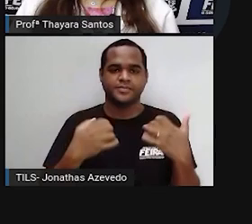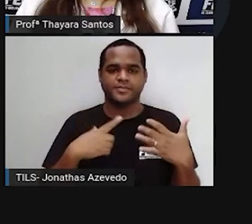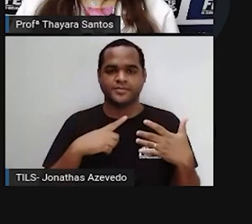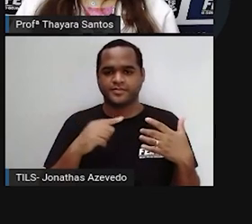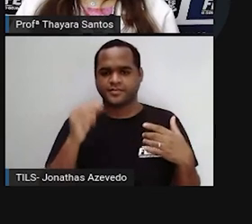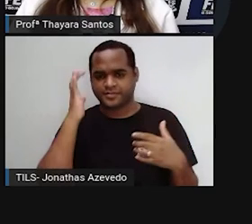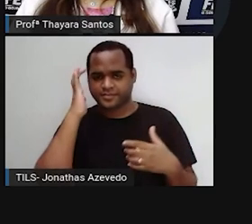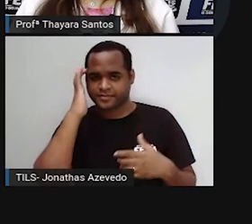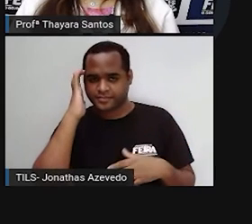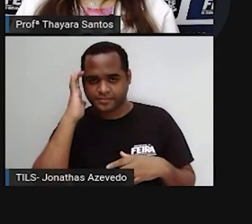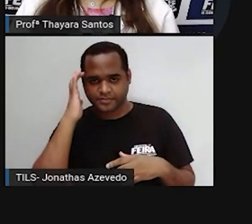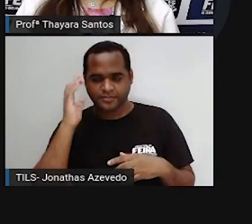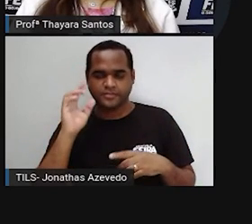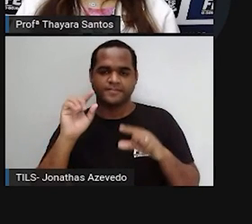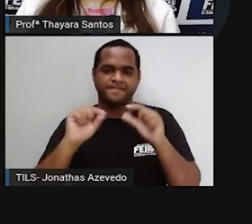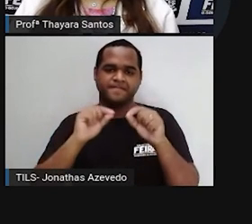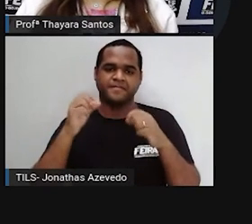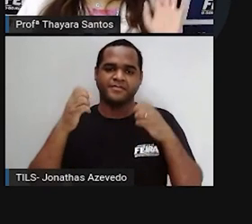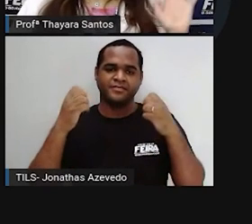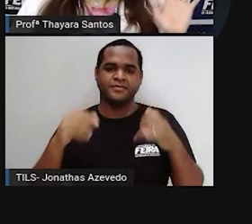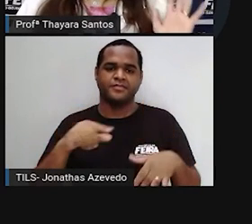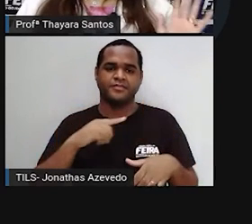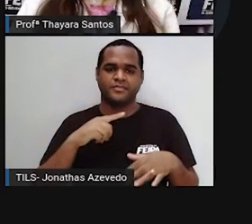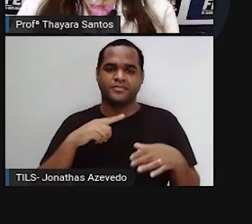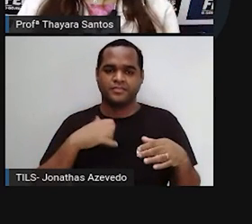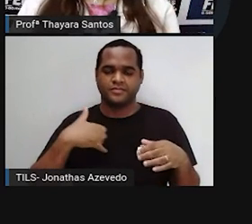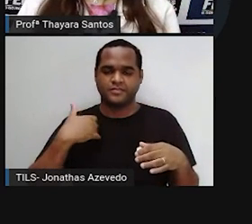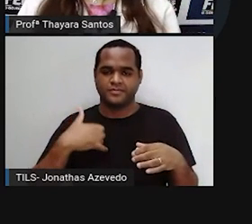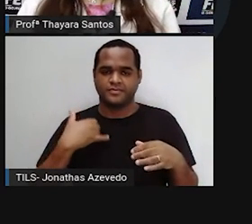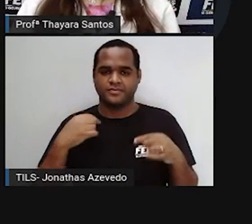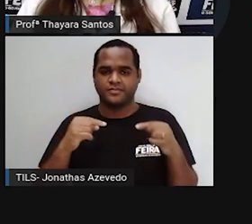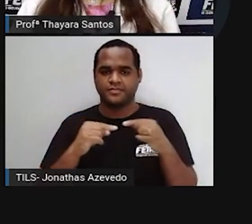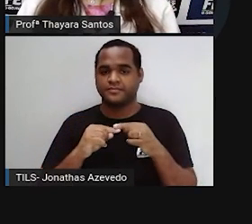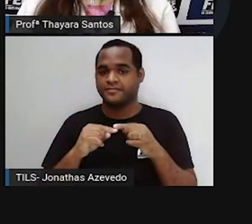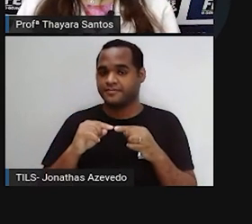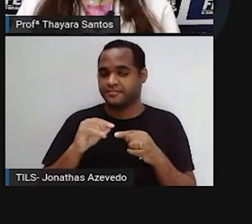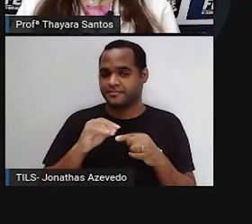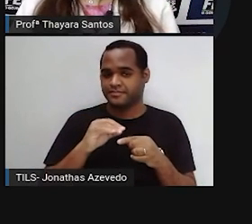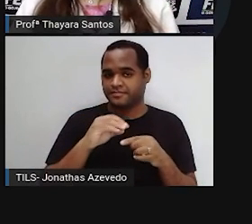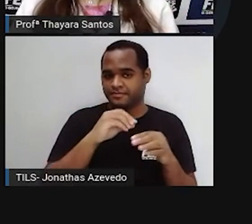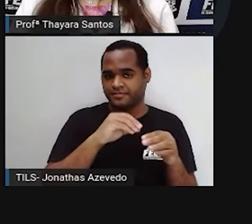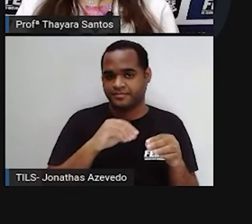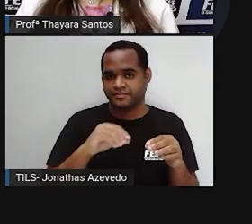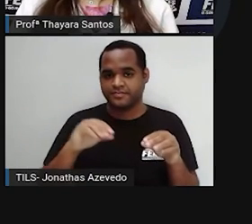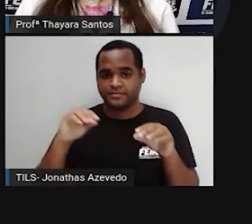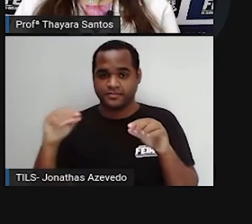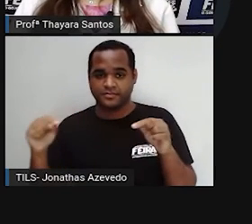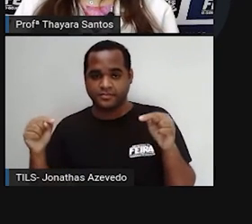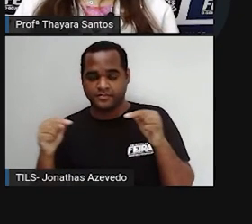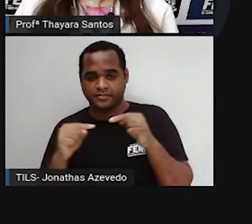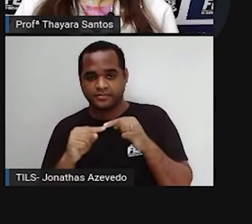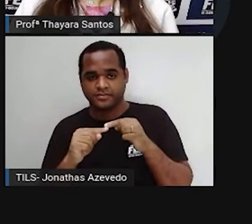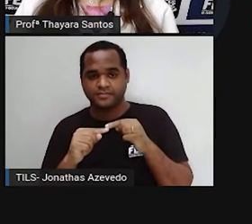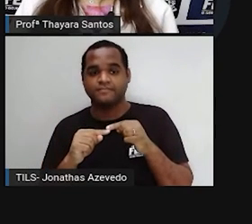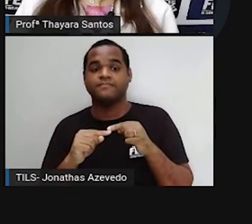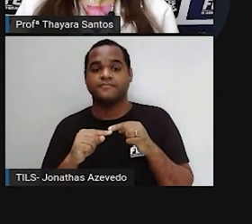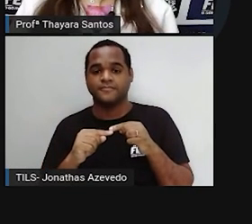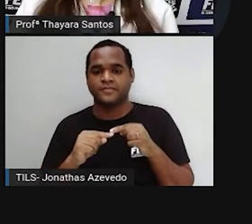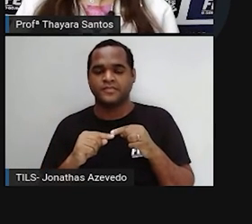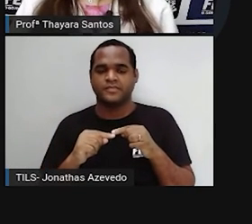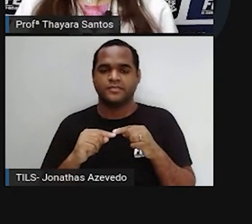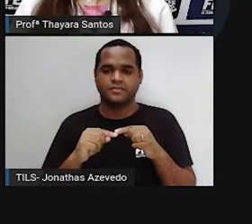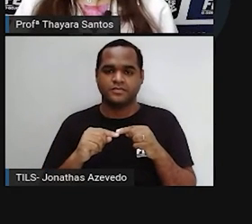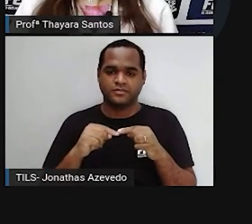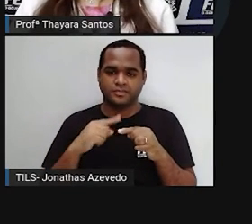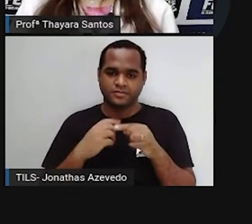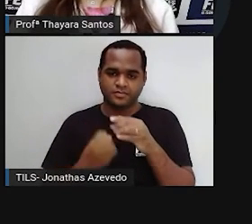que a idade aproximada, que Big Bang é a idade aproximada da Terra. Então, eu puxo ele para cá. Eu acho que o fenômeno que